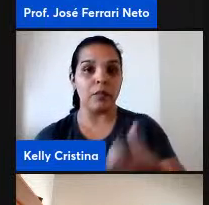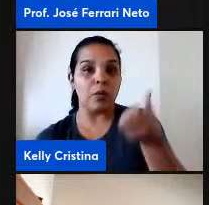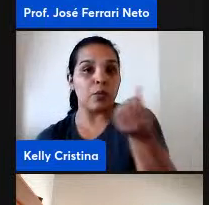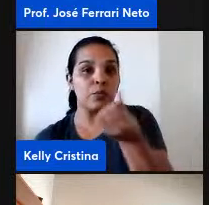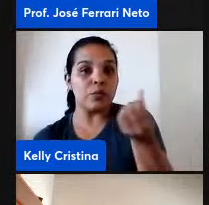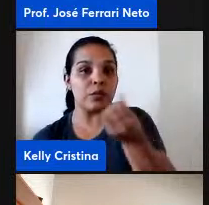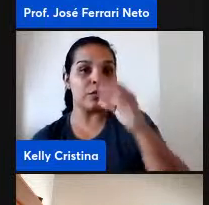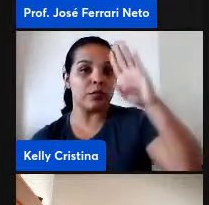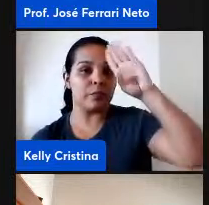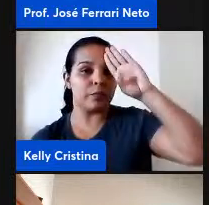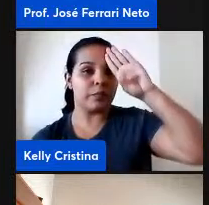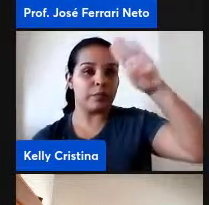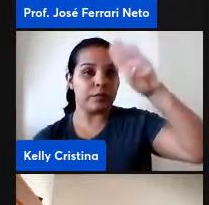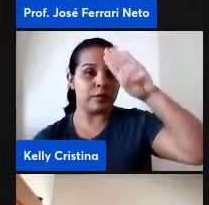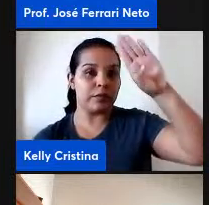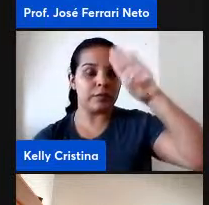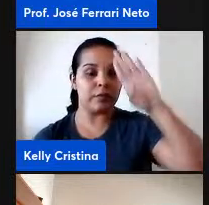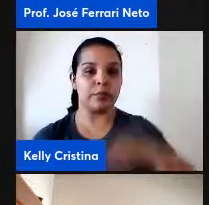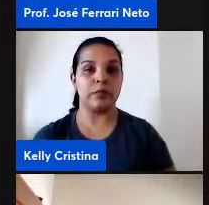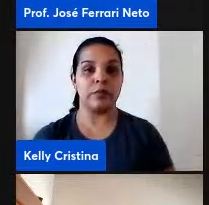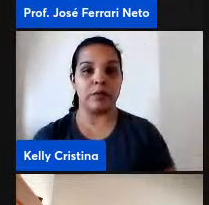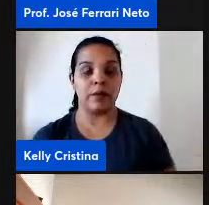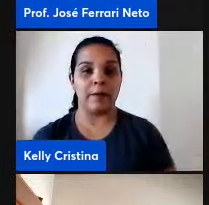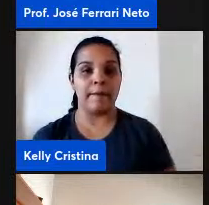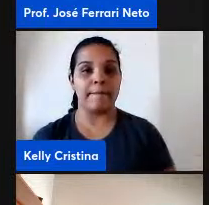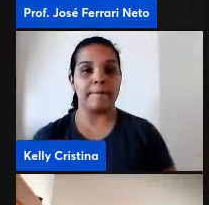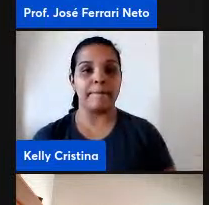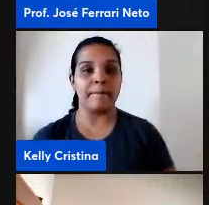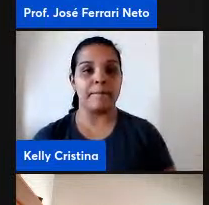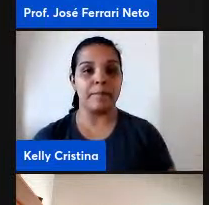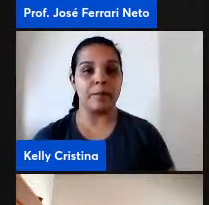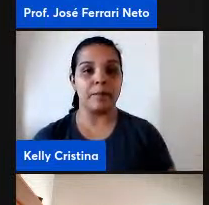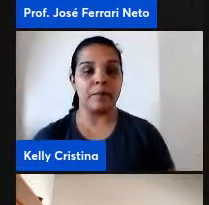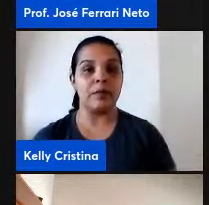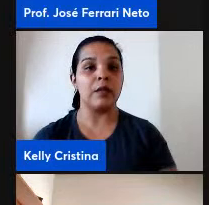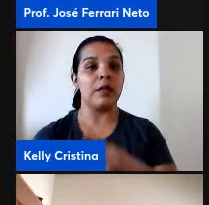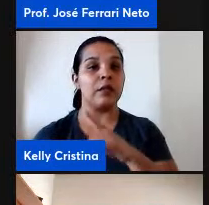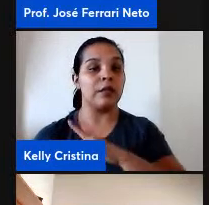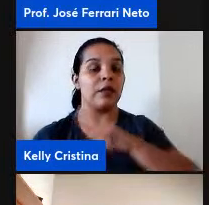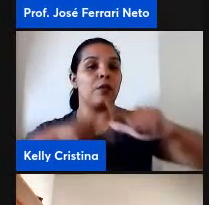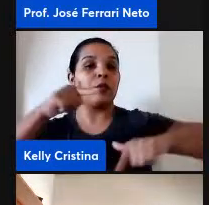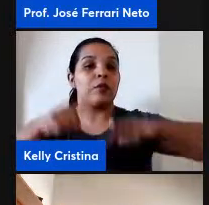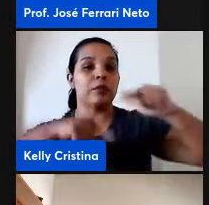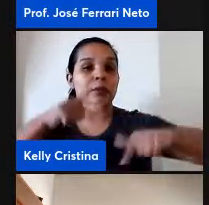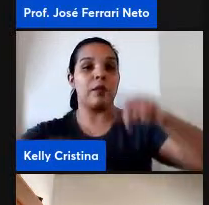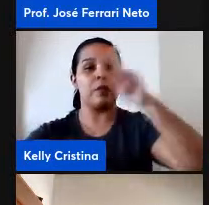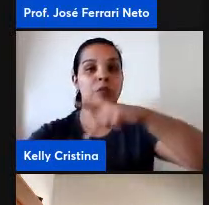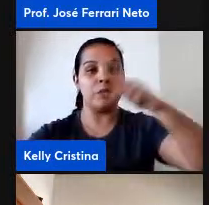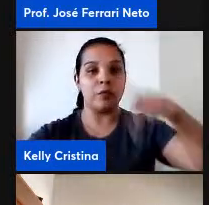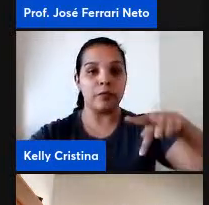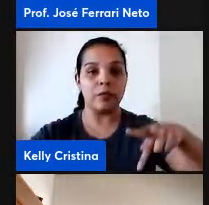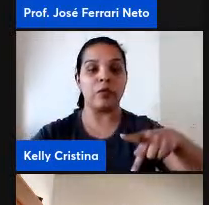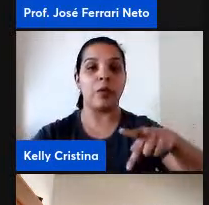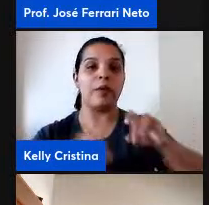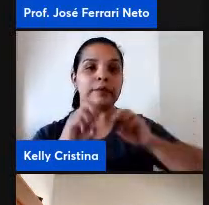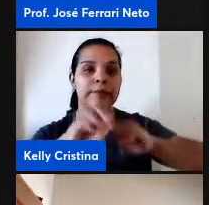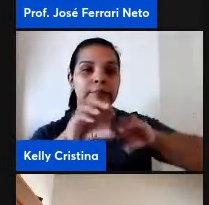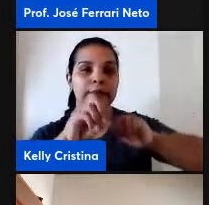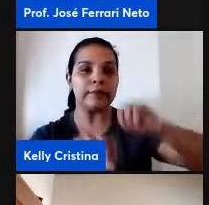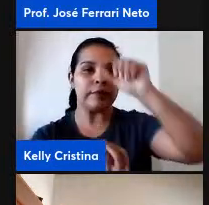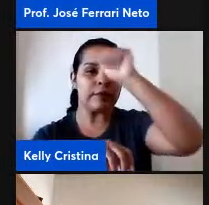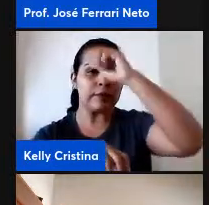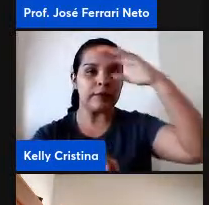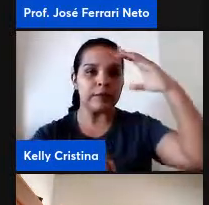de ensino, já estamos no sexto. Nesse jogo, a decodificação é o trabalho do professor que alfabetiza, que